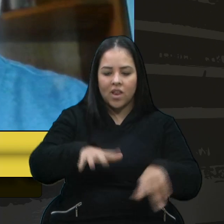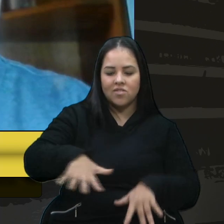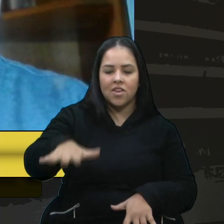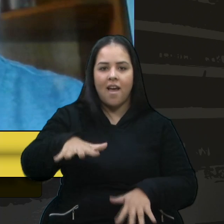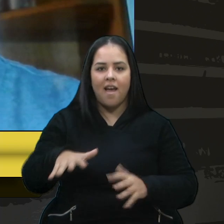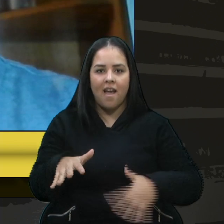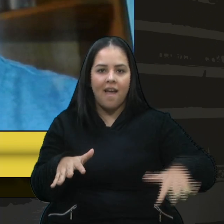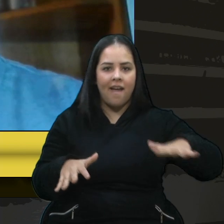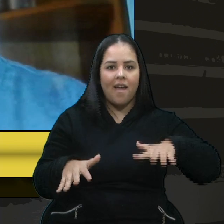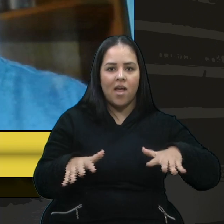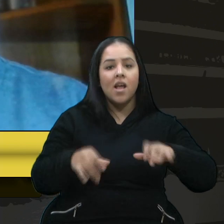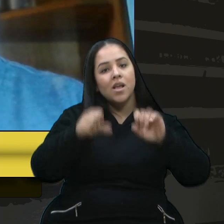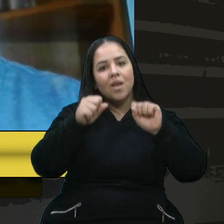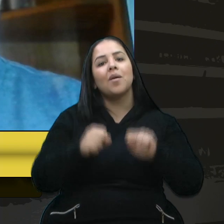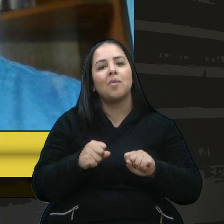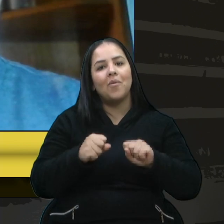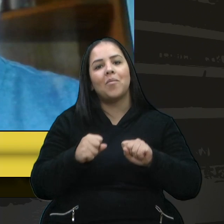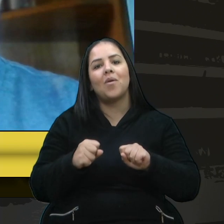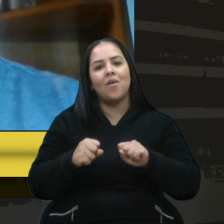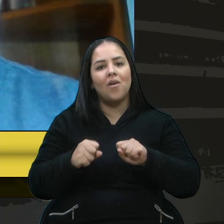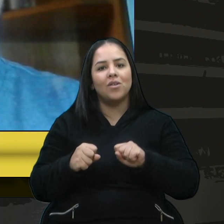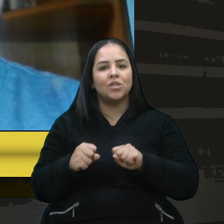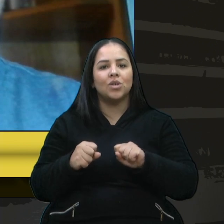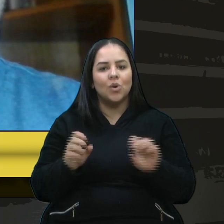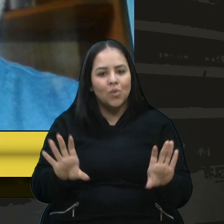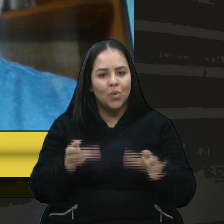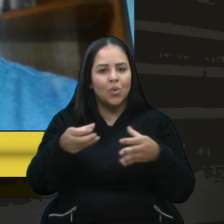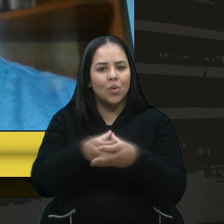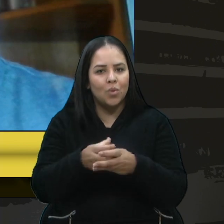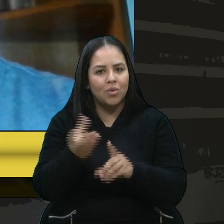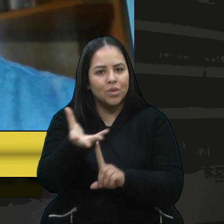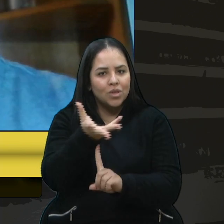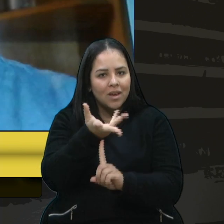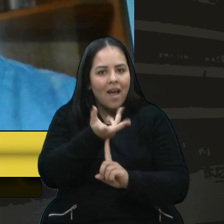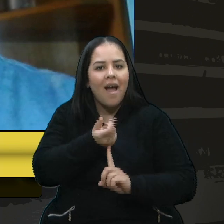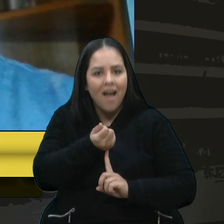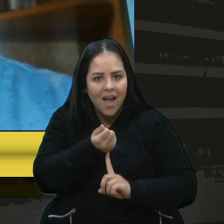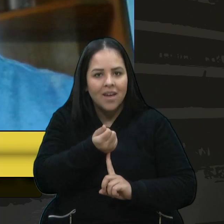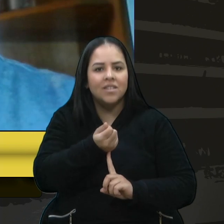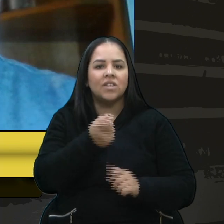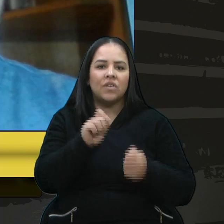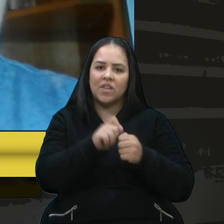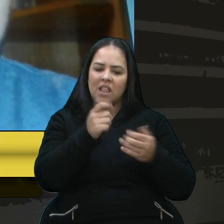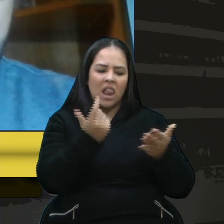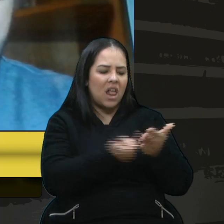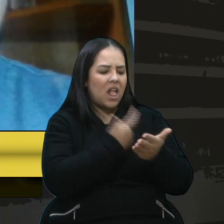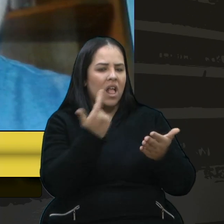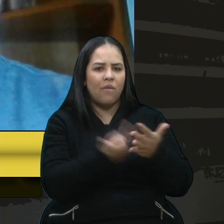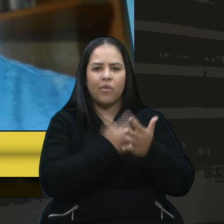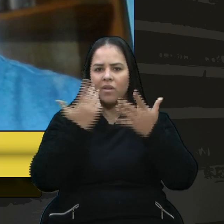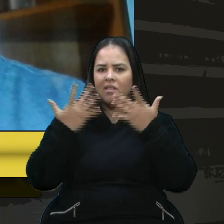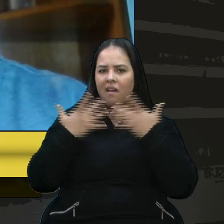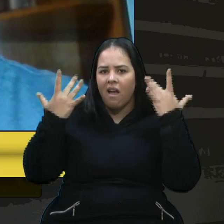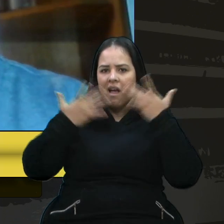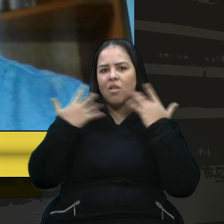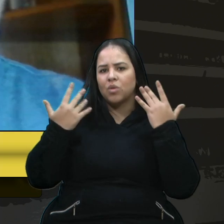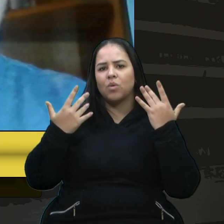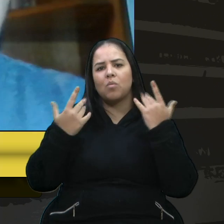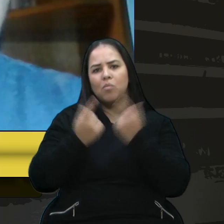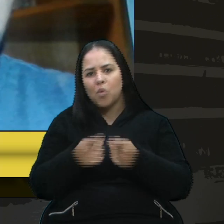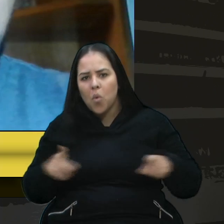possibilitando, né, que a classe artística, que quem produz literatura, teatro,